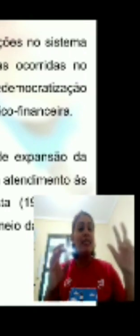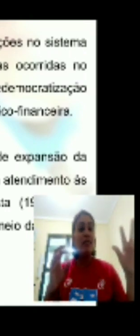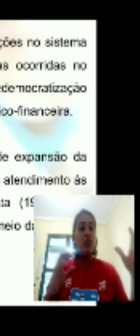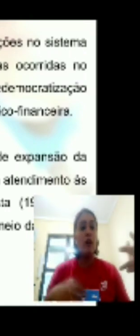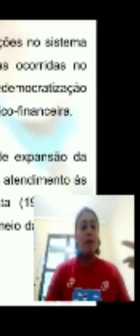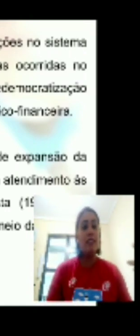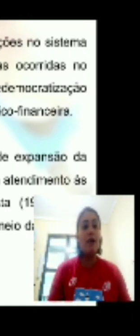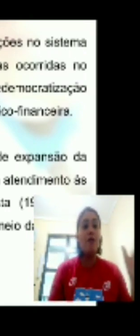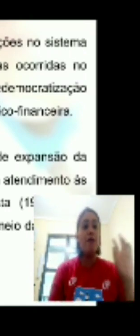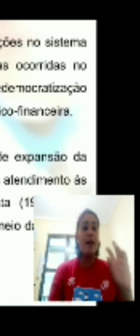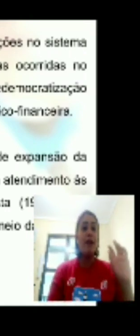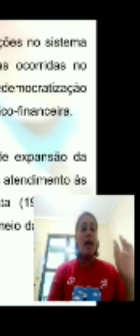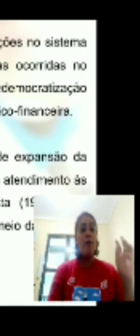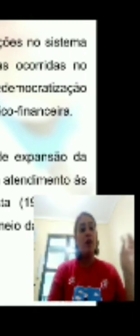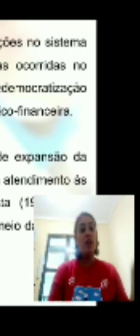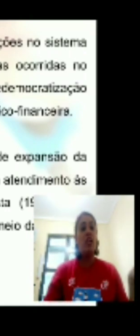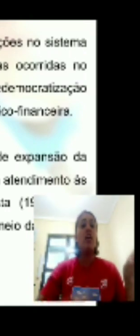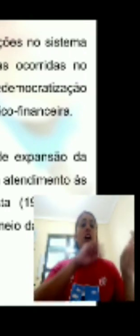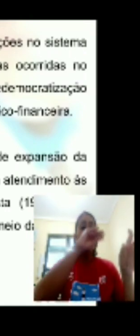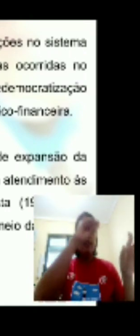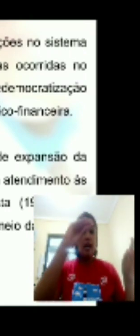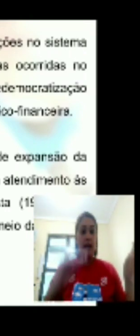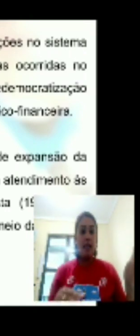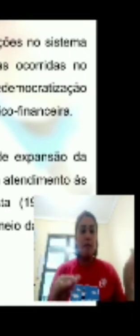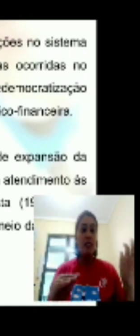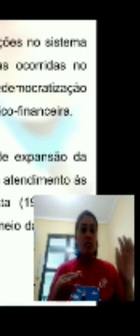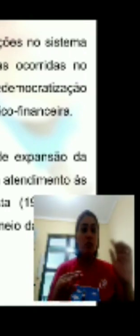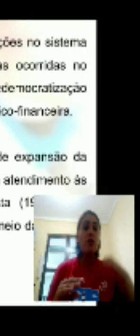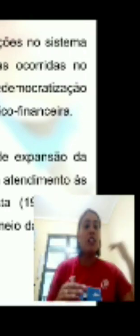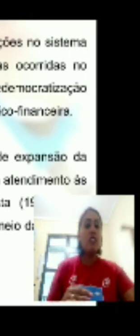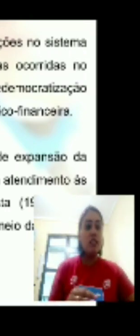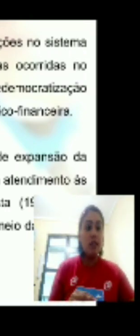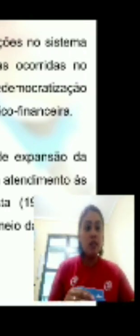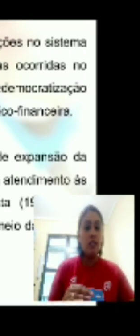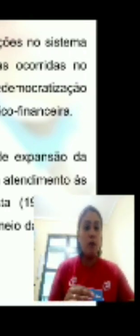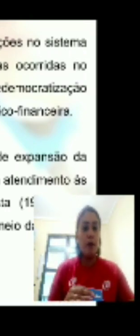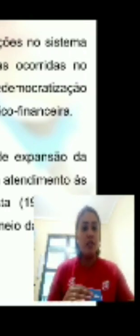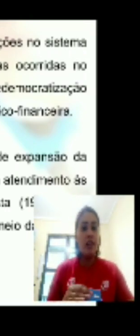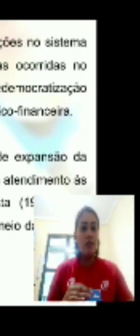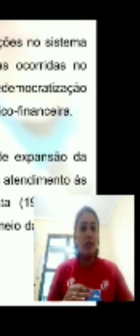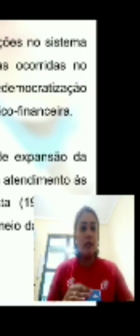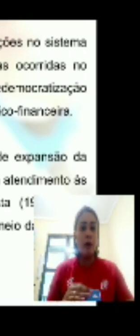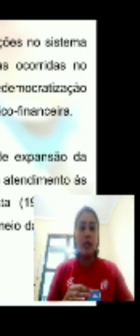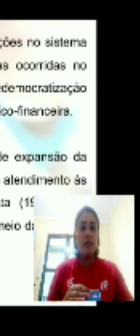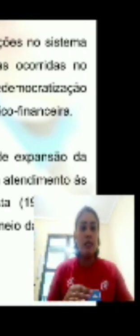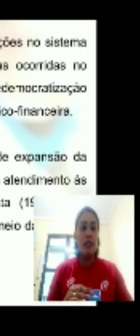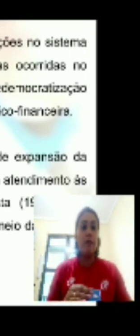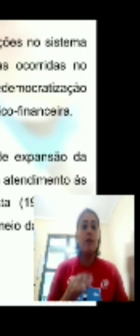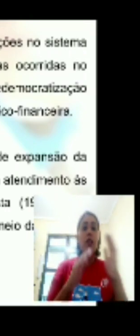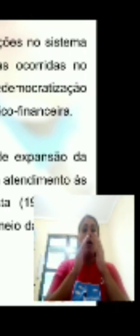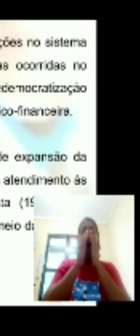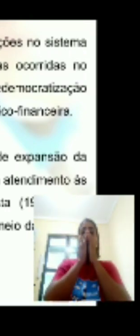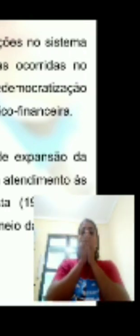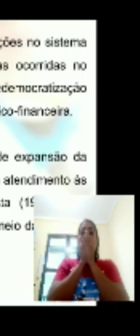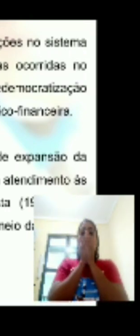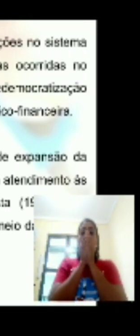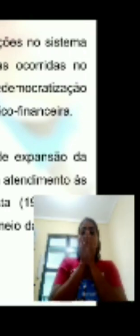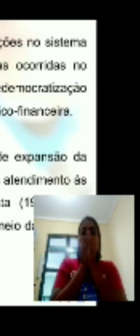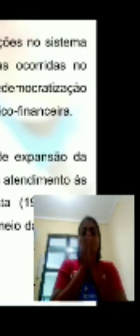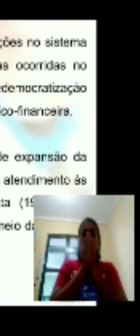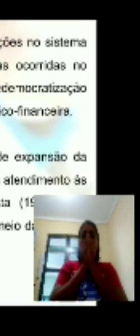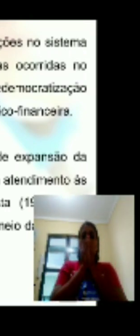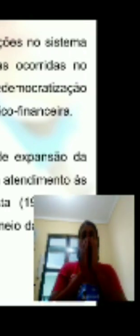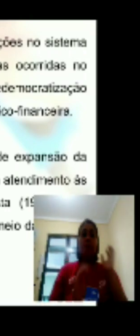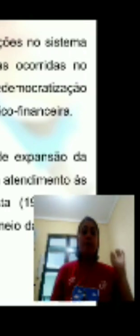aí, essa transformação veio na época em que se acaba a ditadura e se inicia o processo da democracia.